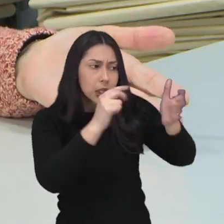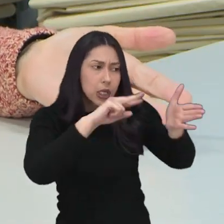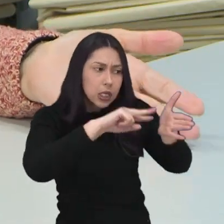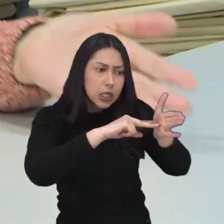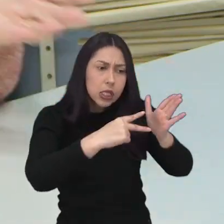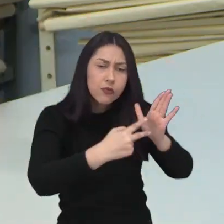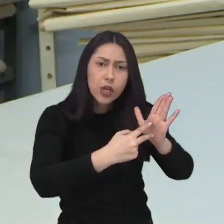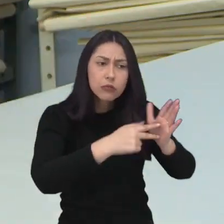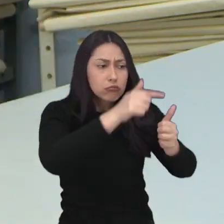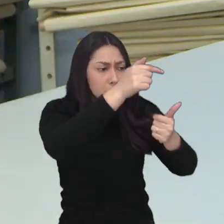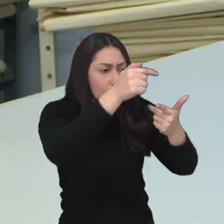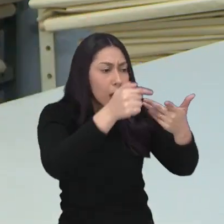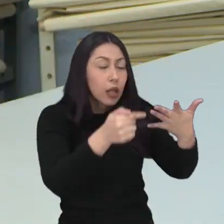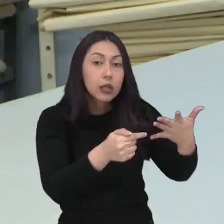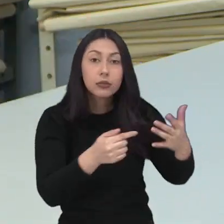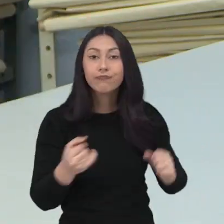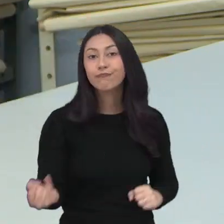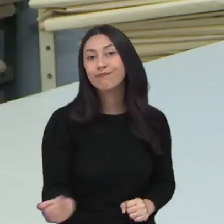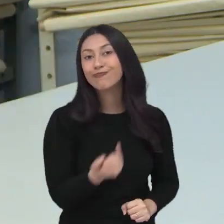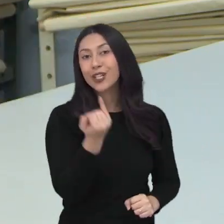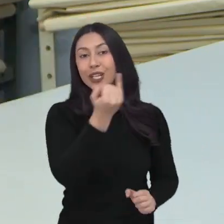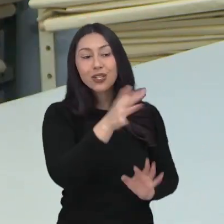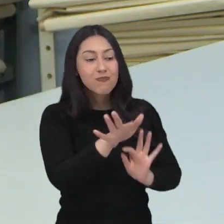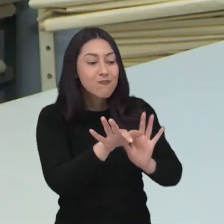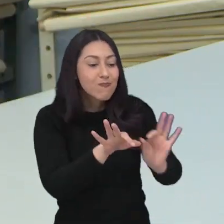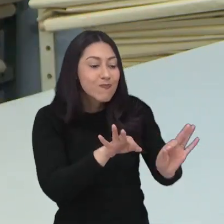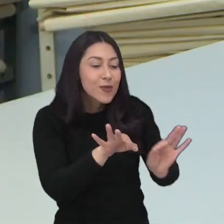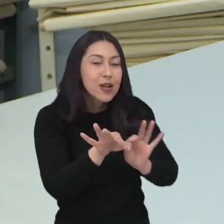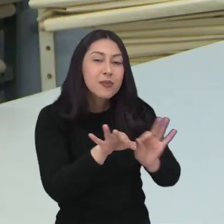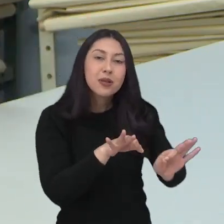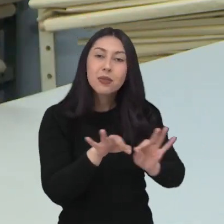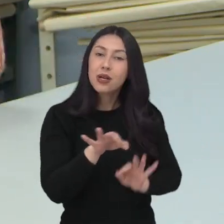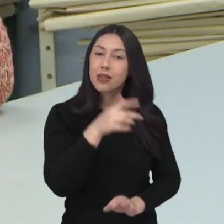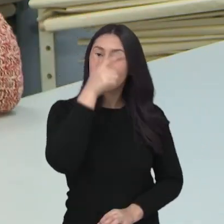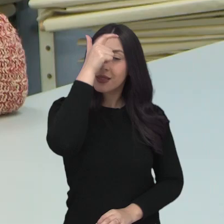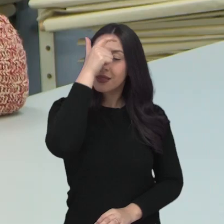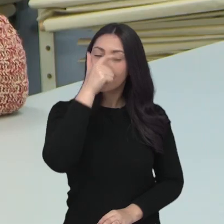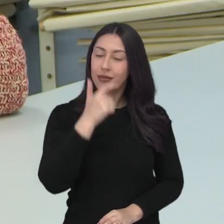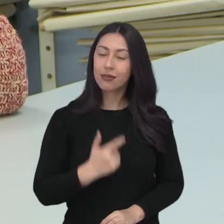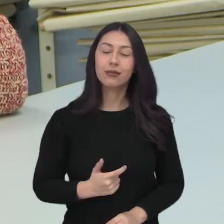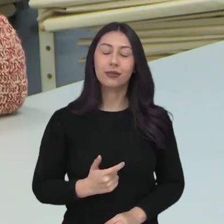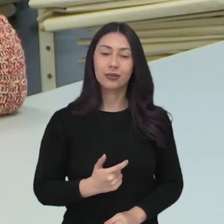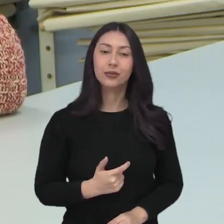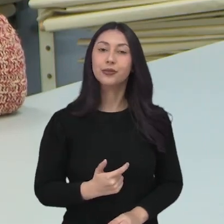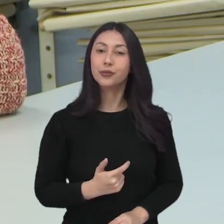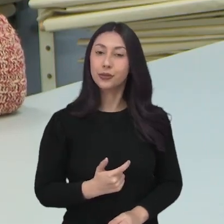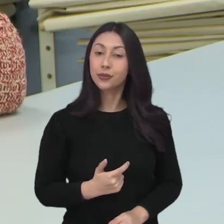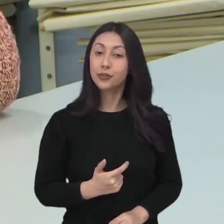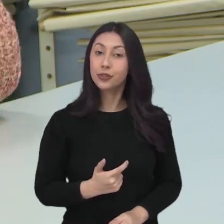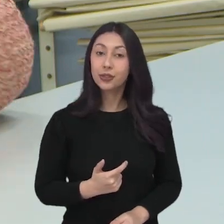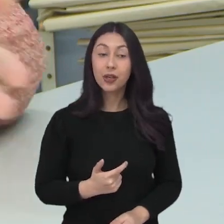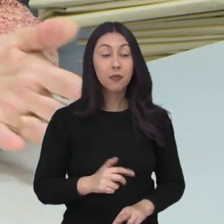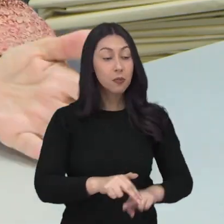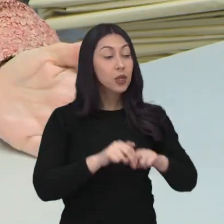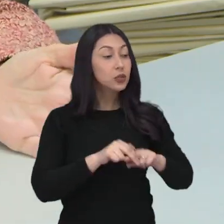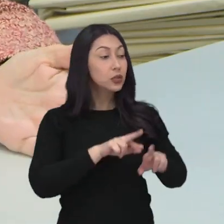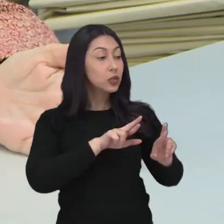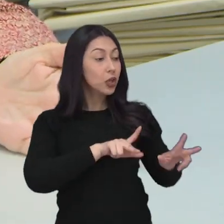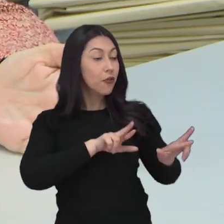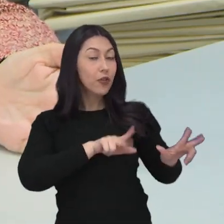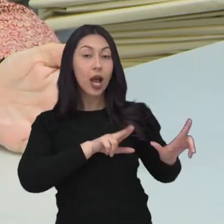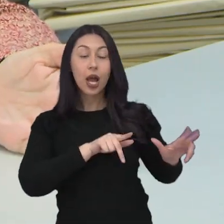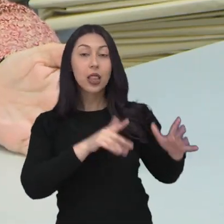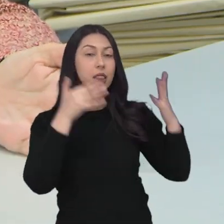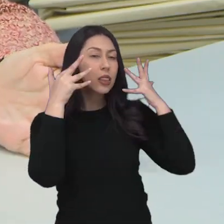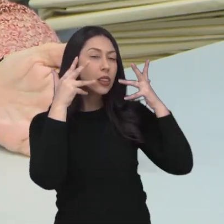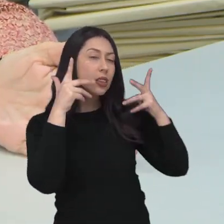tem. Que ele é muito importante na construção do significado da nossa existência. É o que nos diferencia